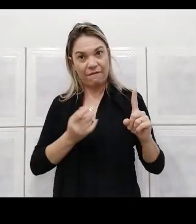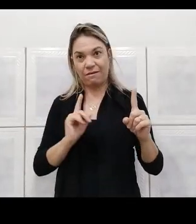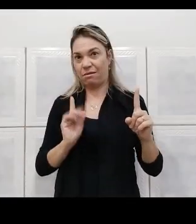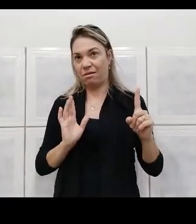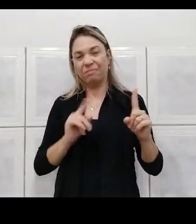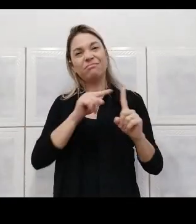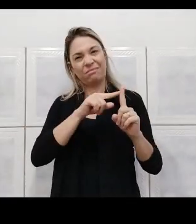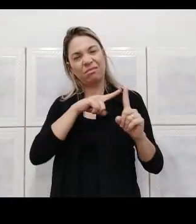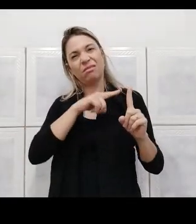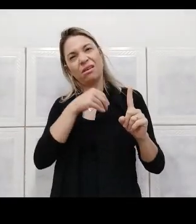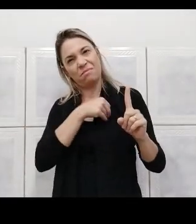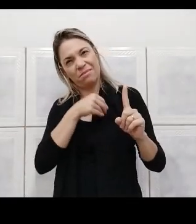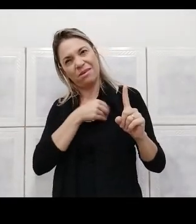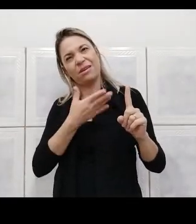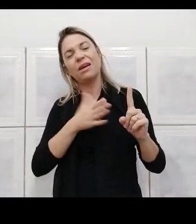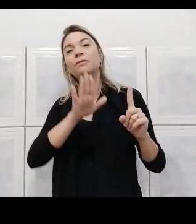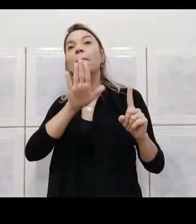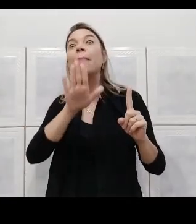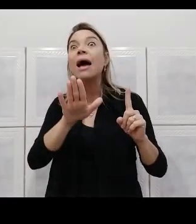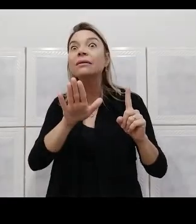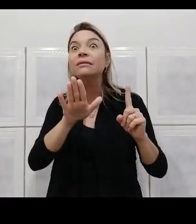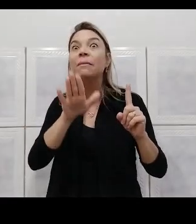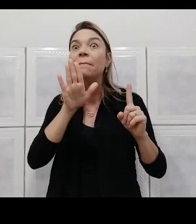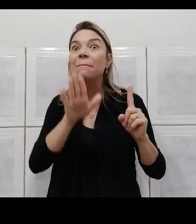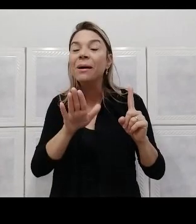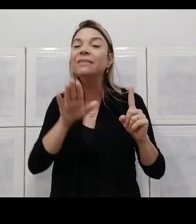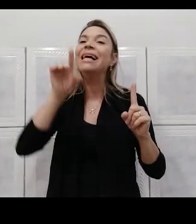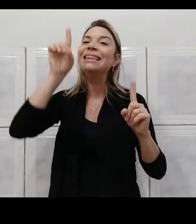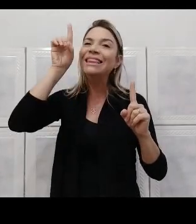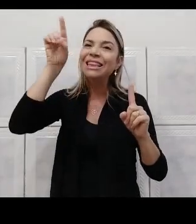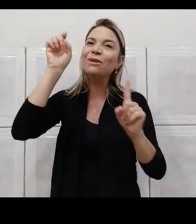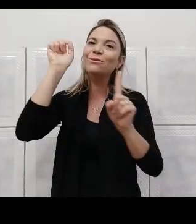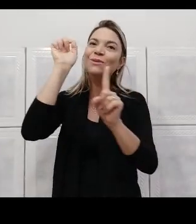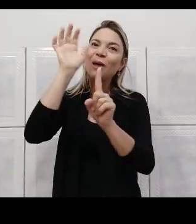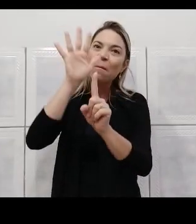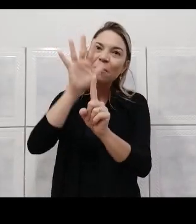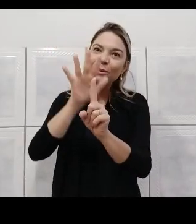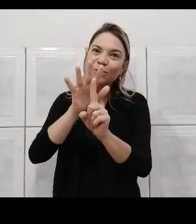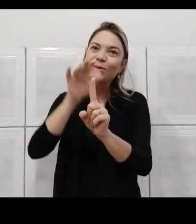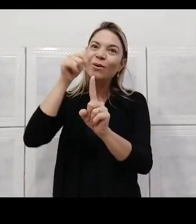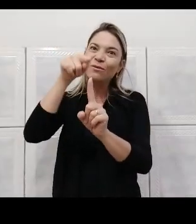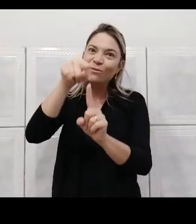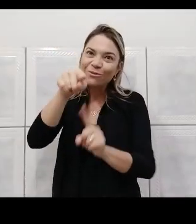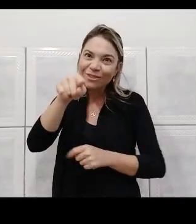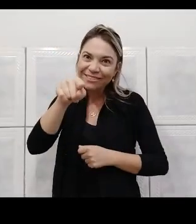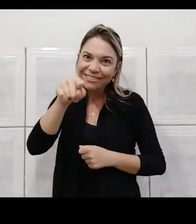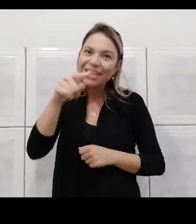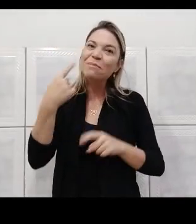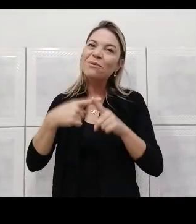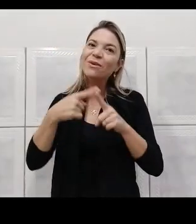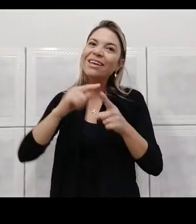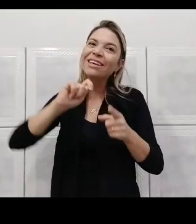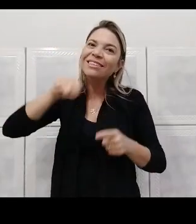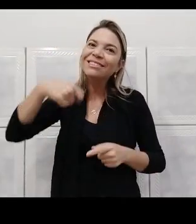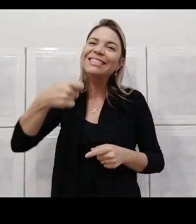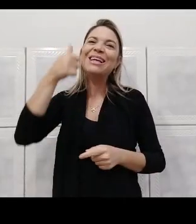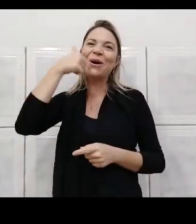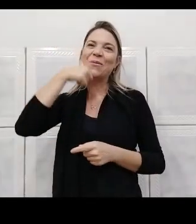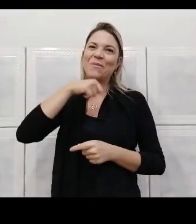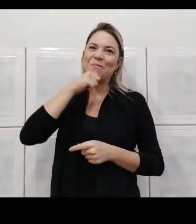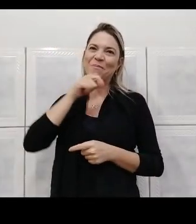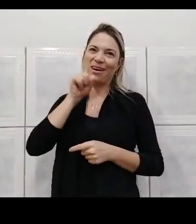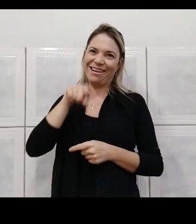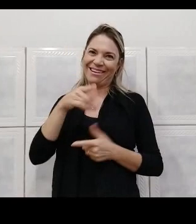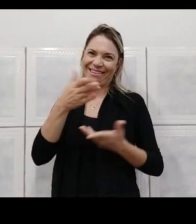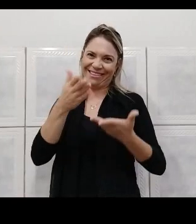pecadora, você é grandemente abençoada por Deus, por ser mãe. Eu quero orar nesse momento. Quero orar com